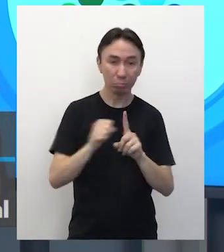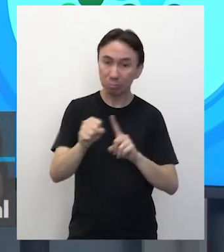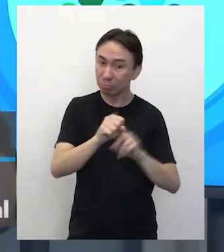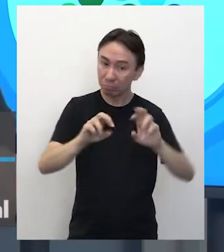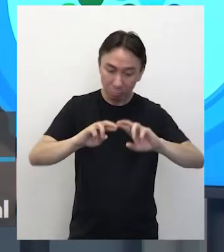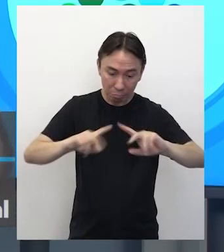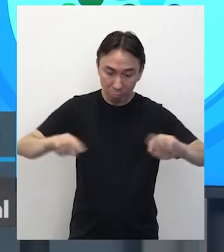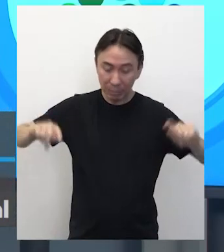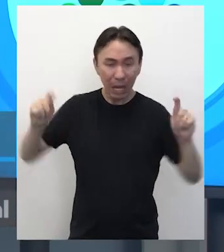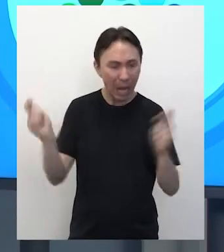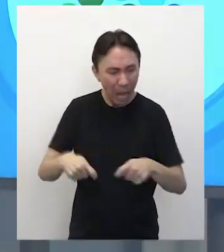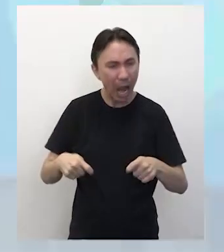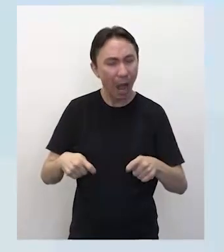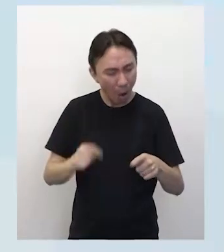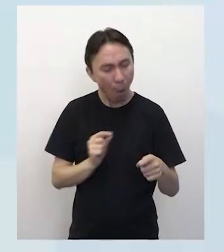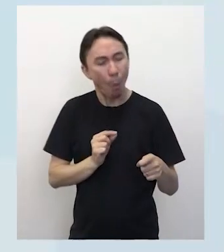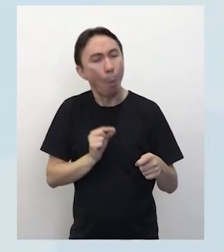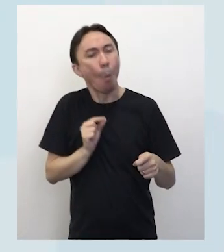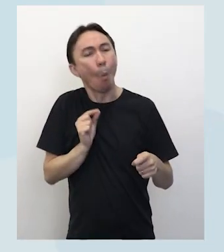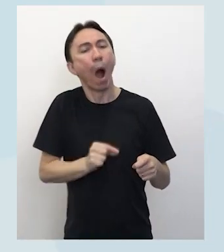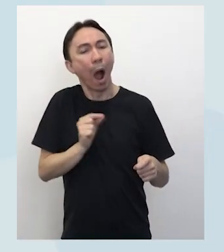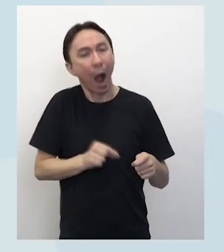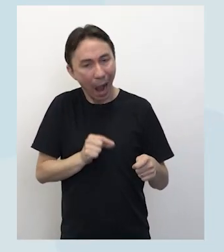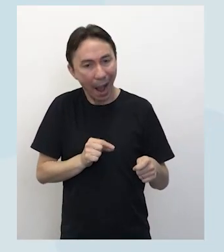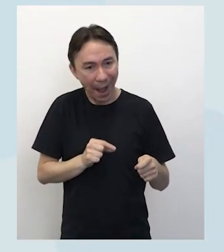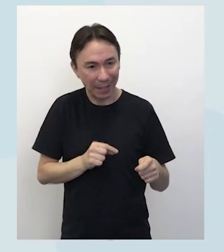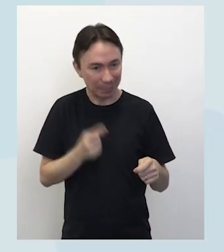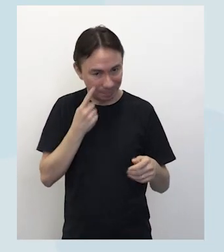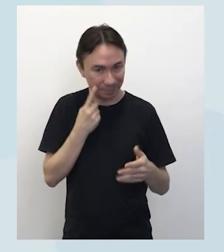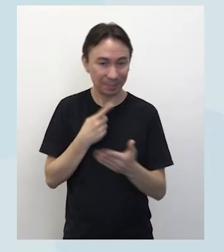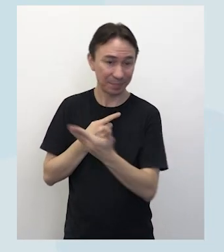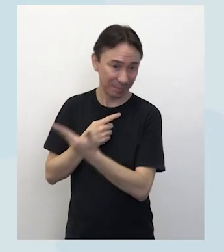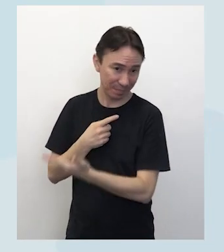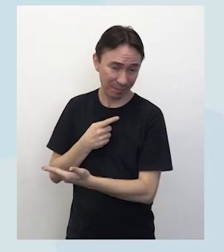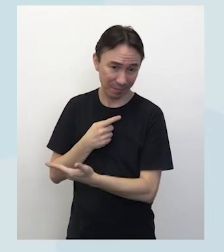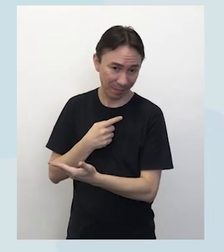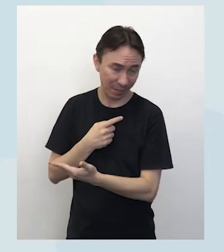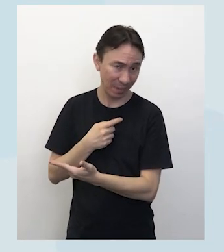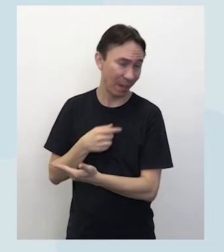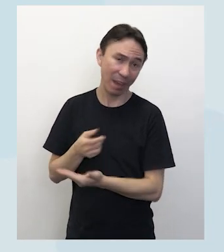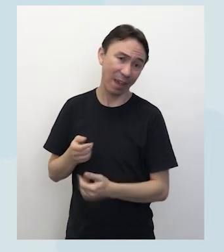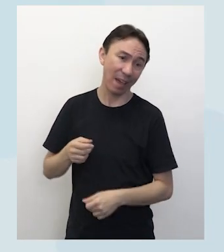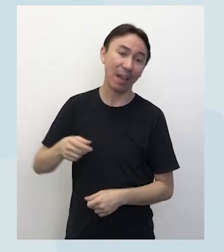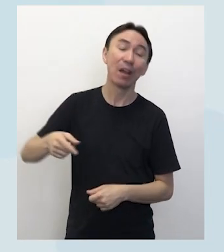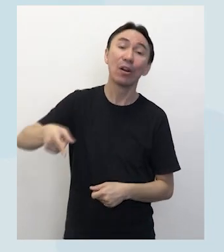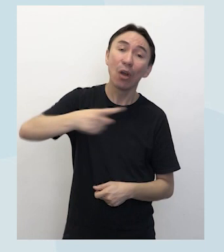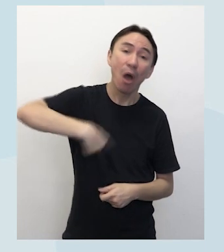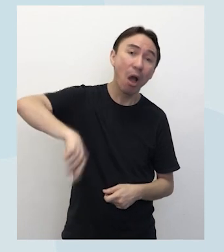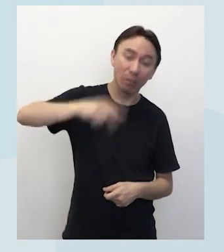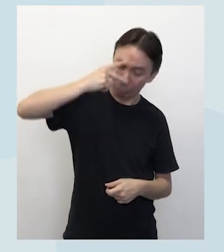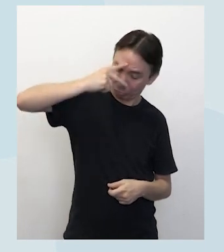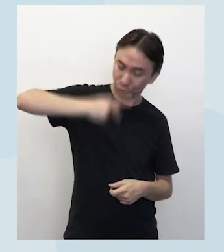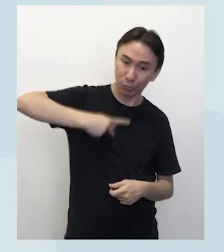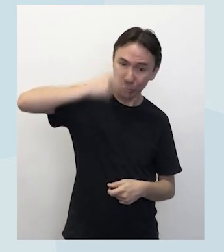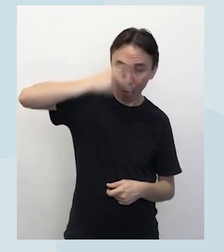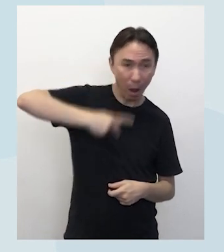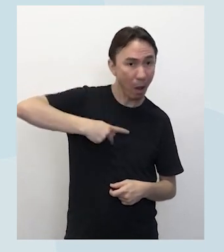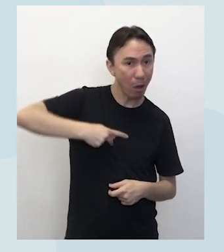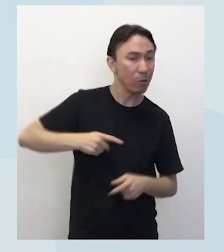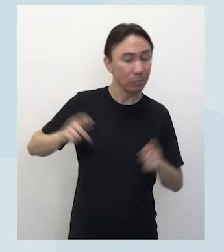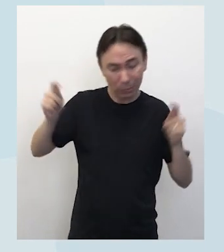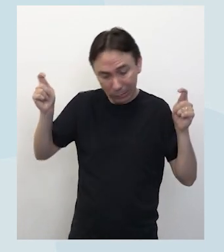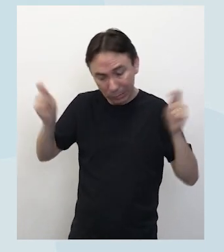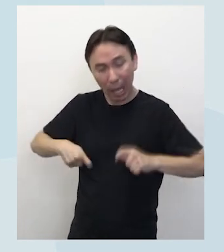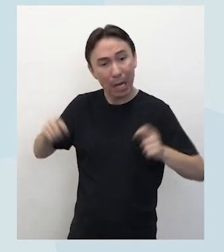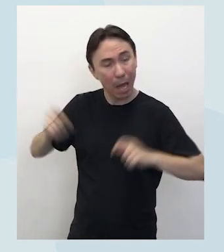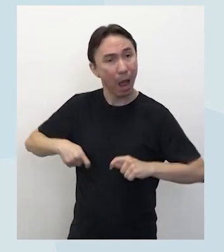competências socioemocionais. Vamos ver juntos na tela. São as nossas capacidades individuais que se